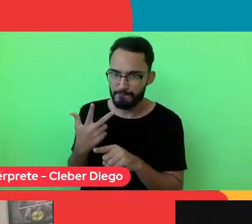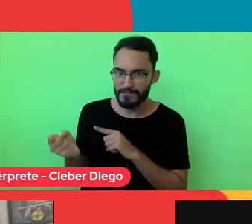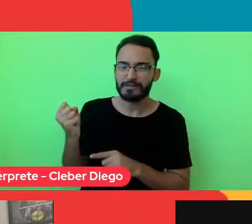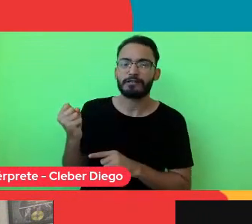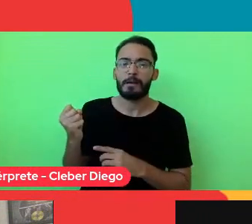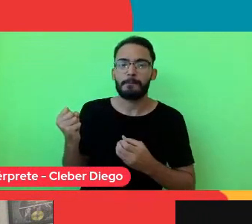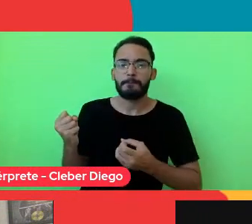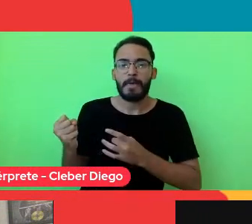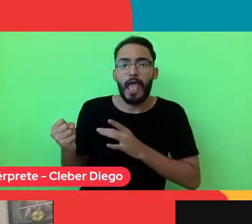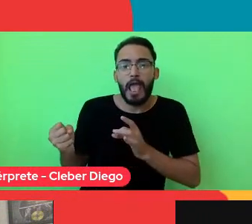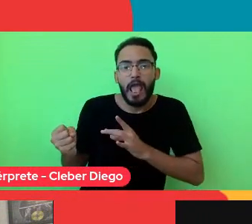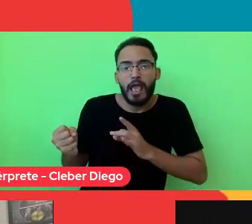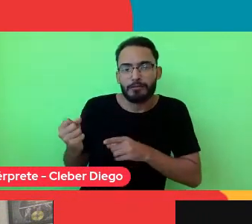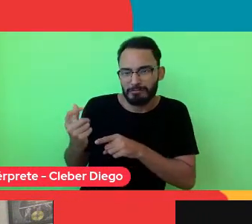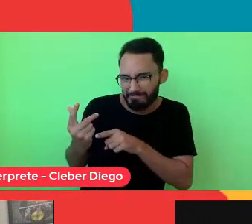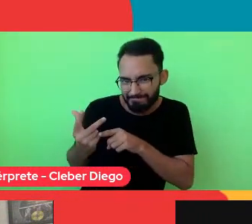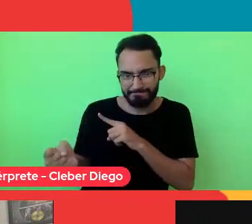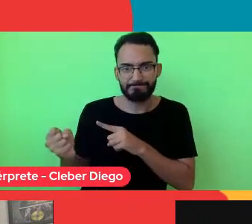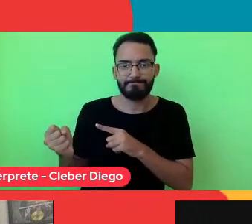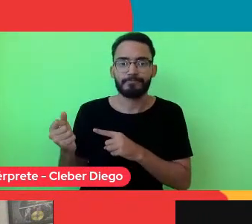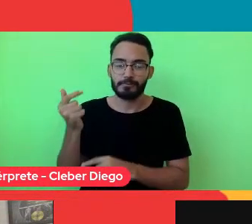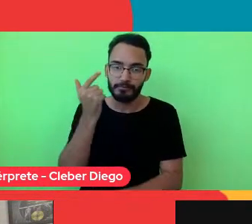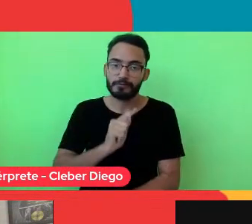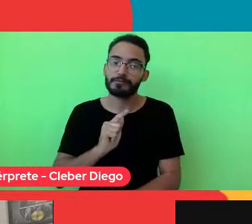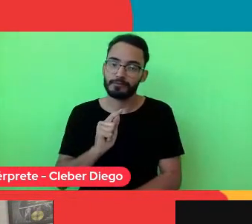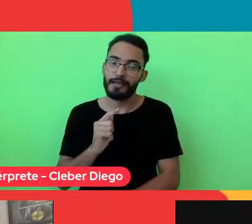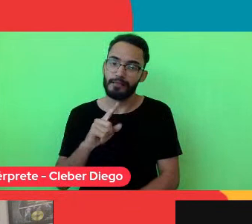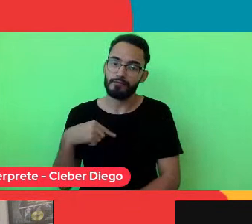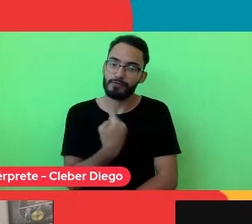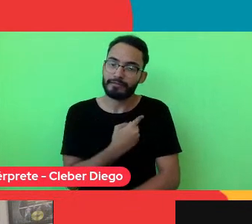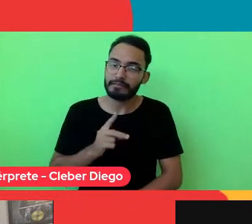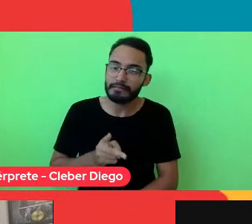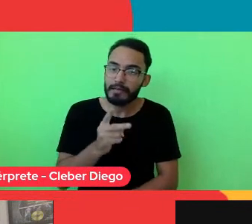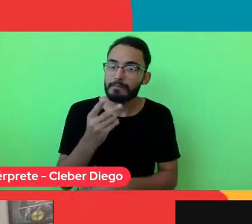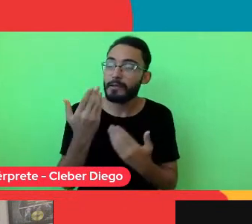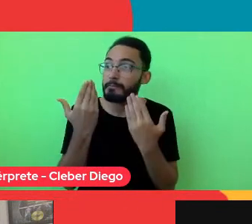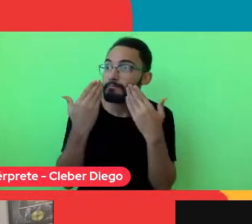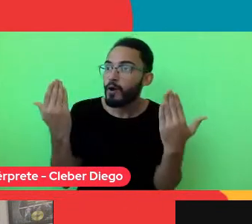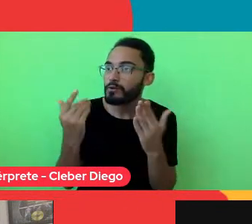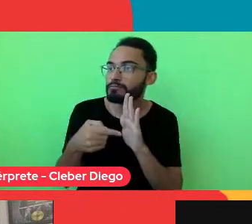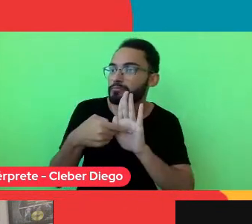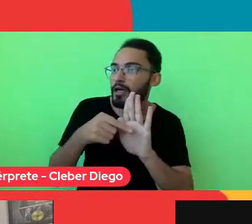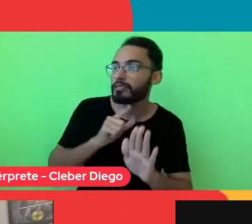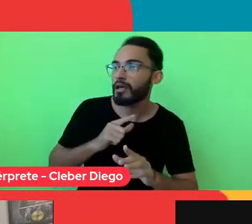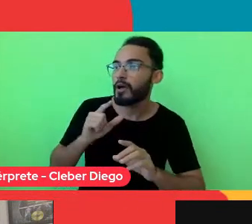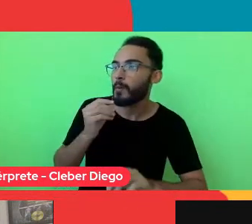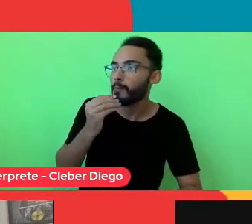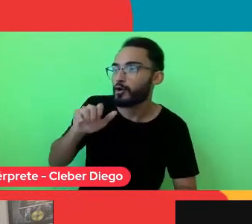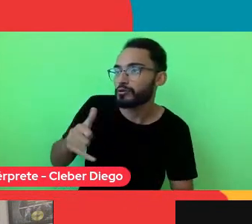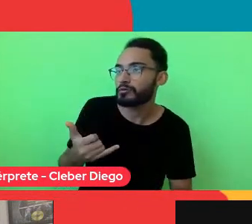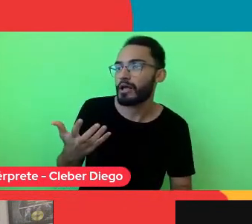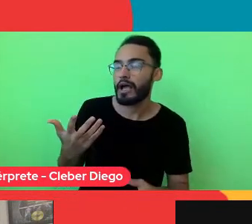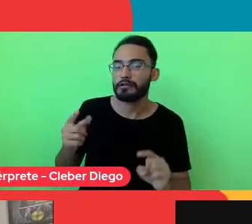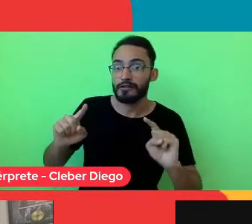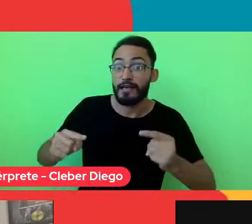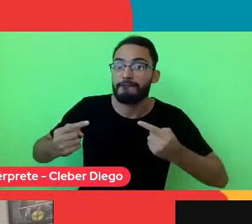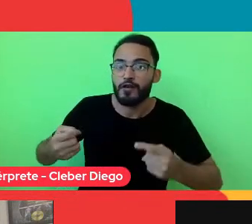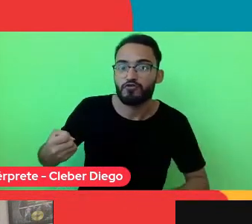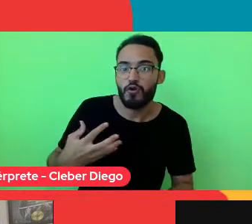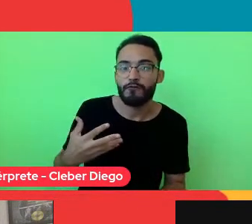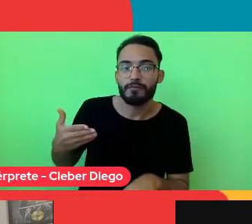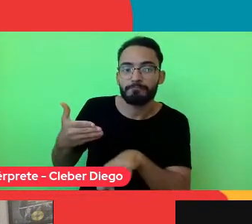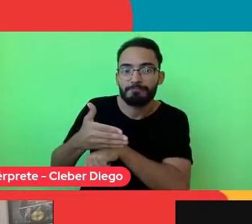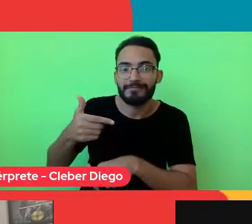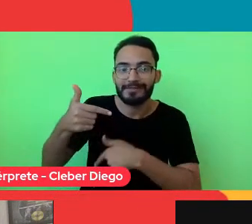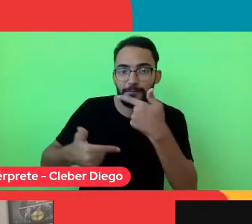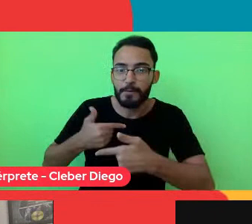para poder estar aqui, né? Acho que a gente sempre que aparece uma oportunidade, um desafio novo para atuar, a primeira coisa que a gente